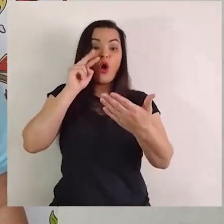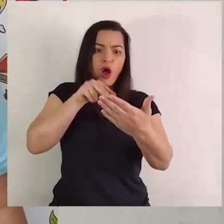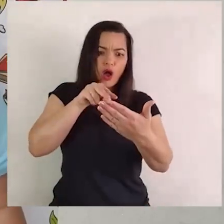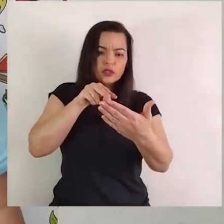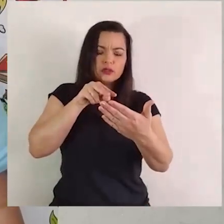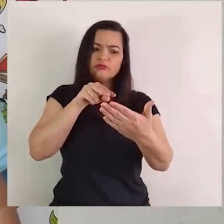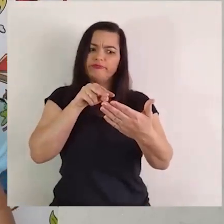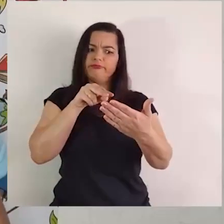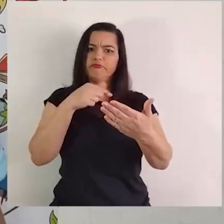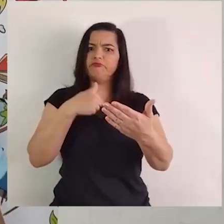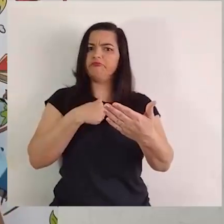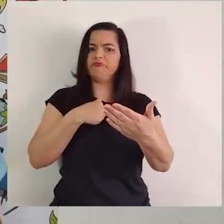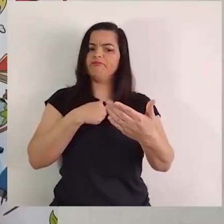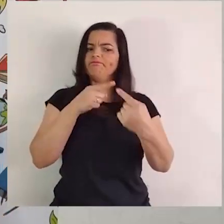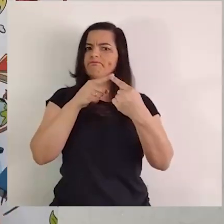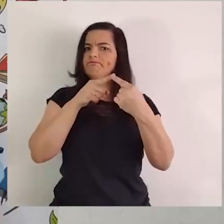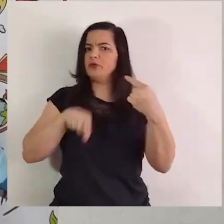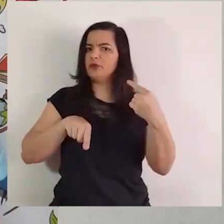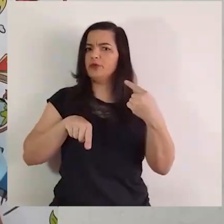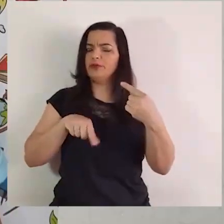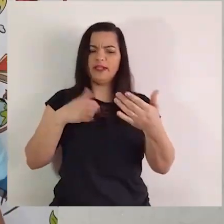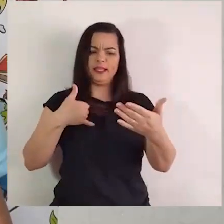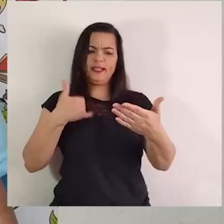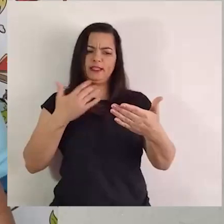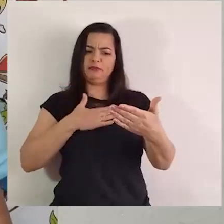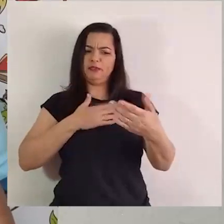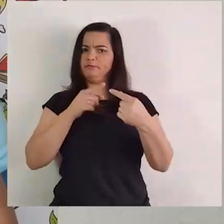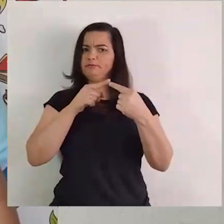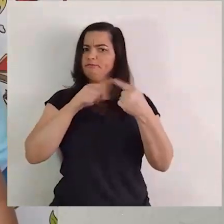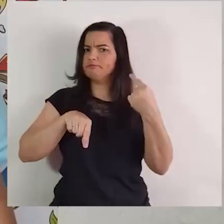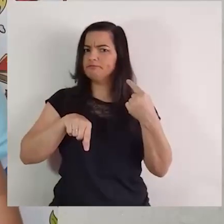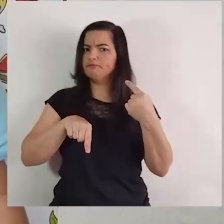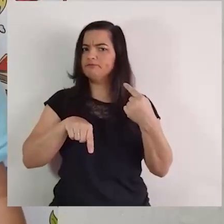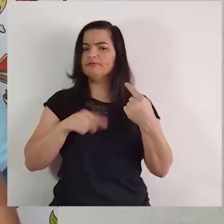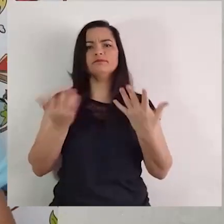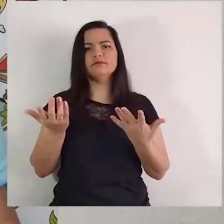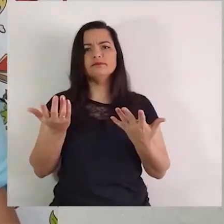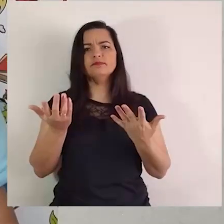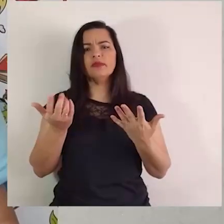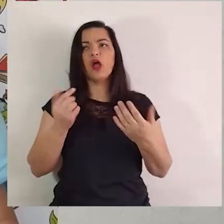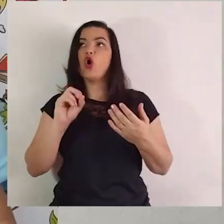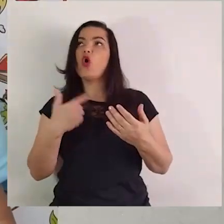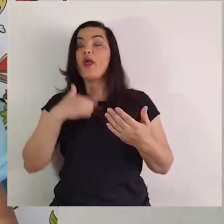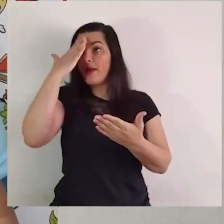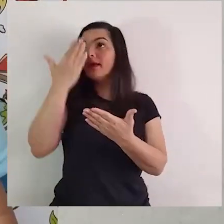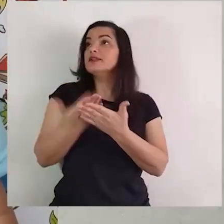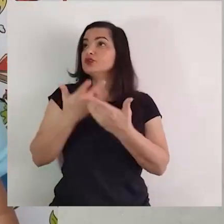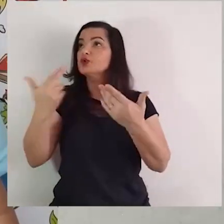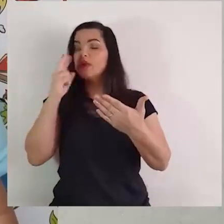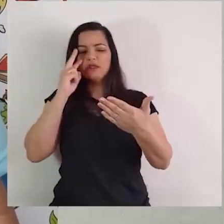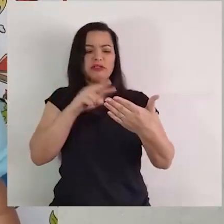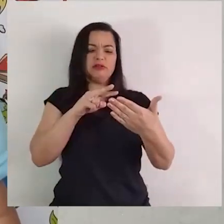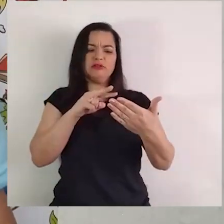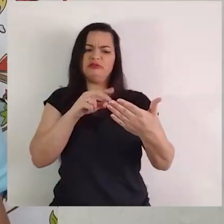e saber que aquilo não é para mim, não é para minha idade, ou não é compatível com aquilo que eu